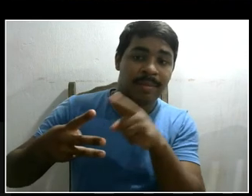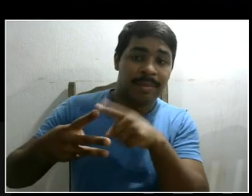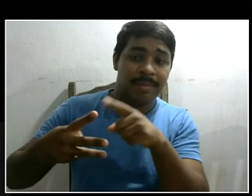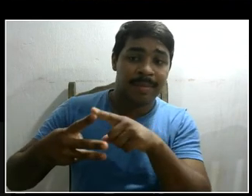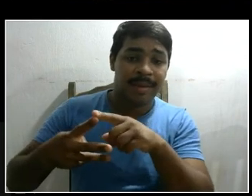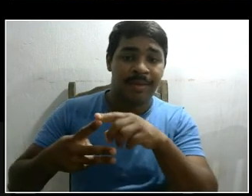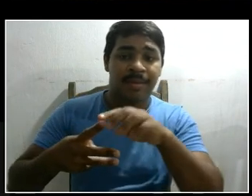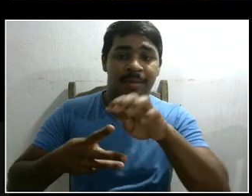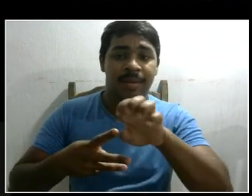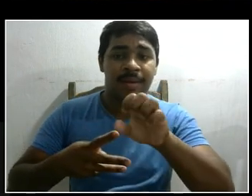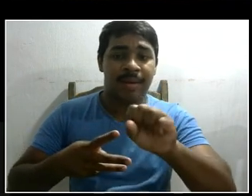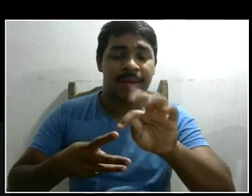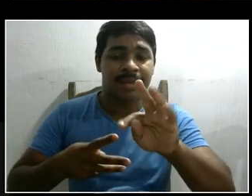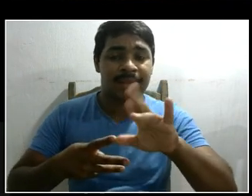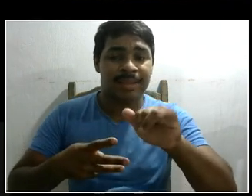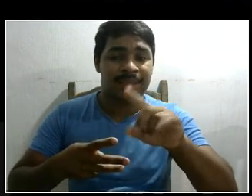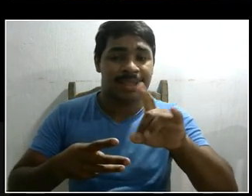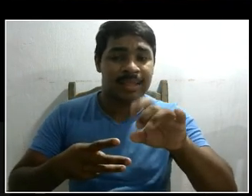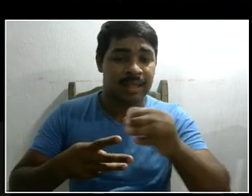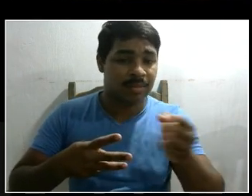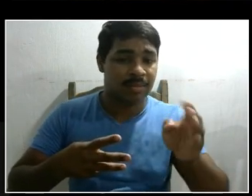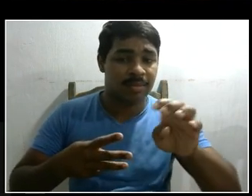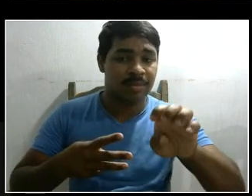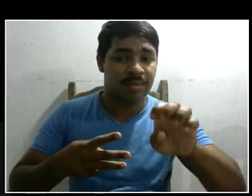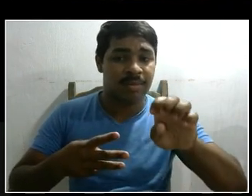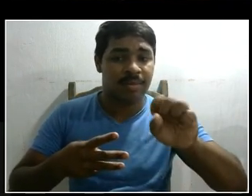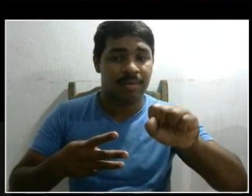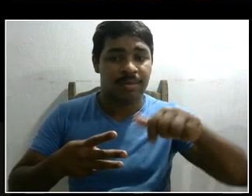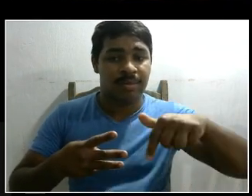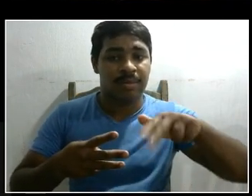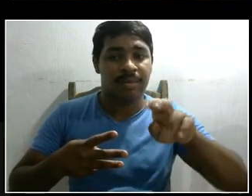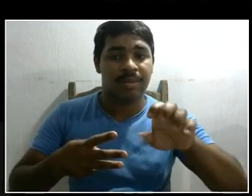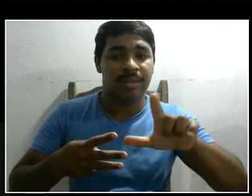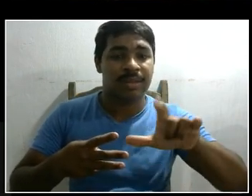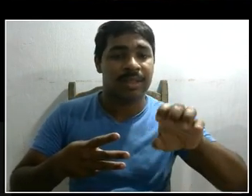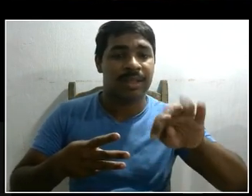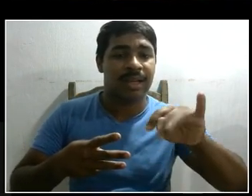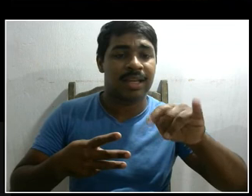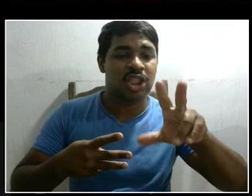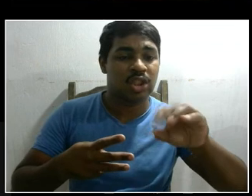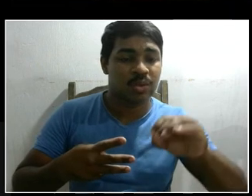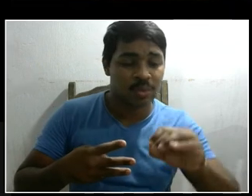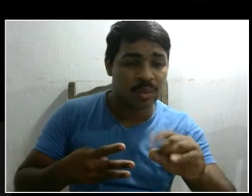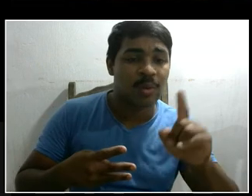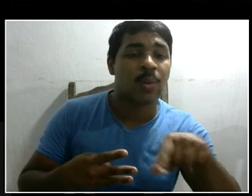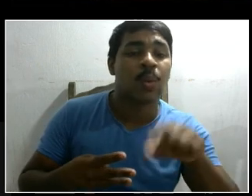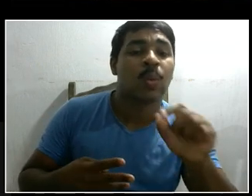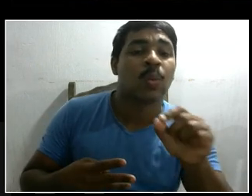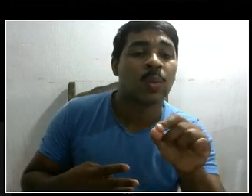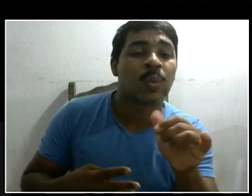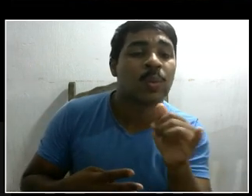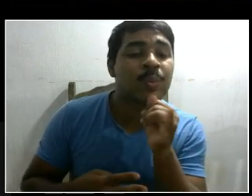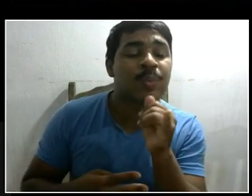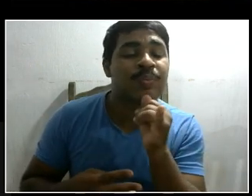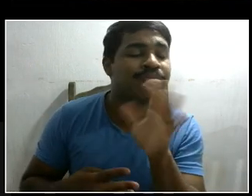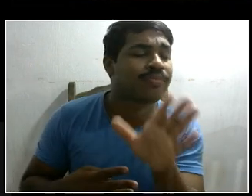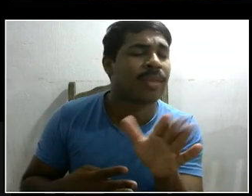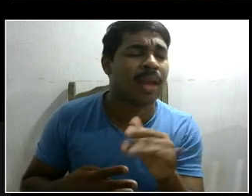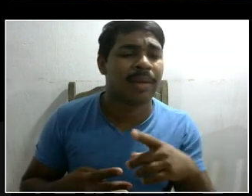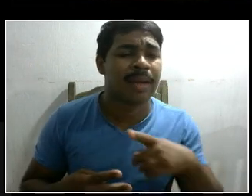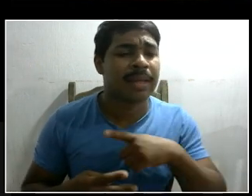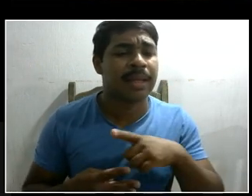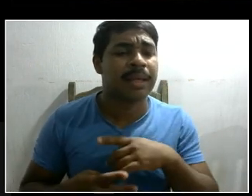esquelético vai ser o tecido, né, que vai estar ligado aos nossos ossos, tá? Então, por exemplo, ele é um tecido que a